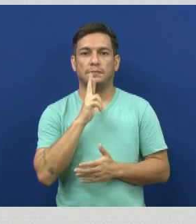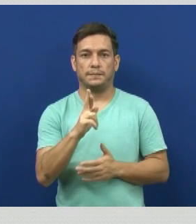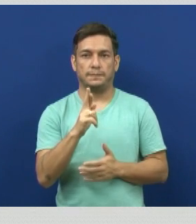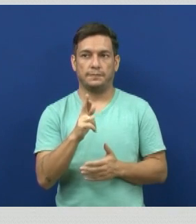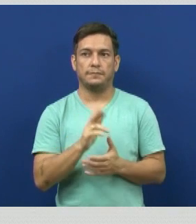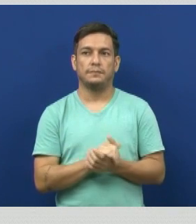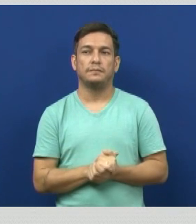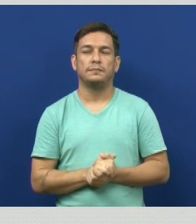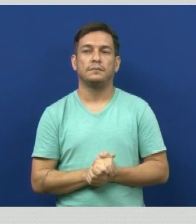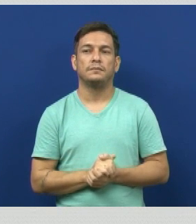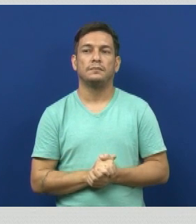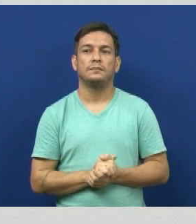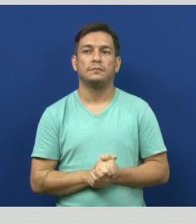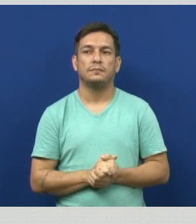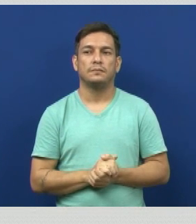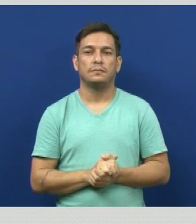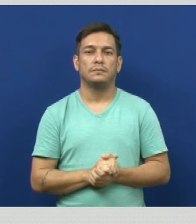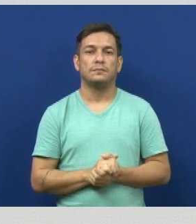gente já explica.